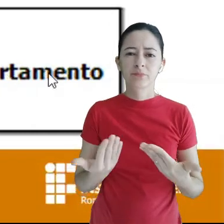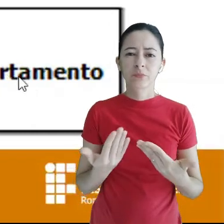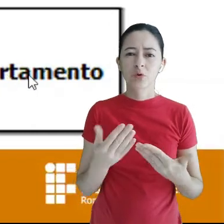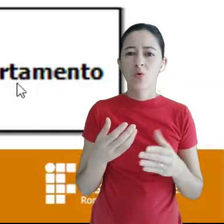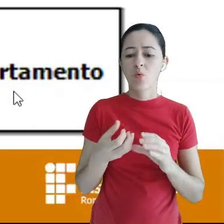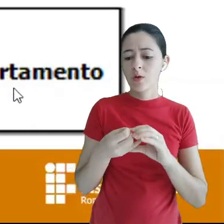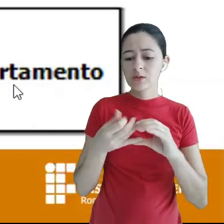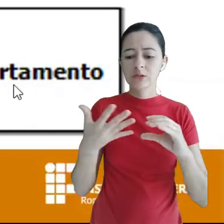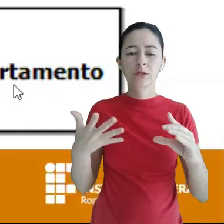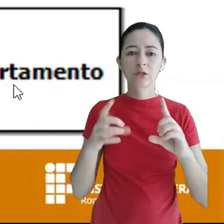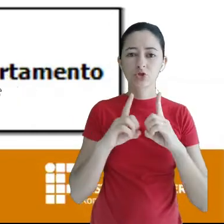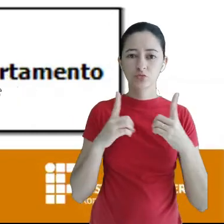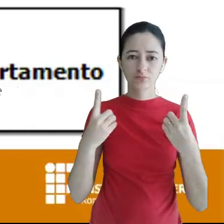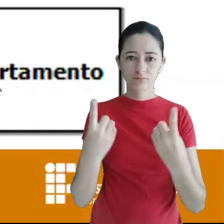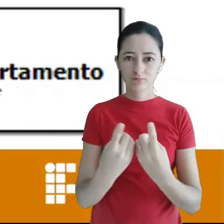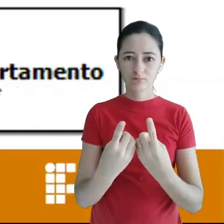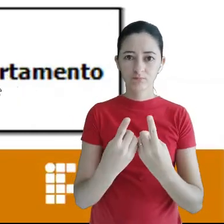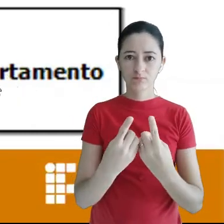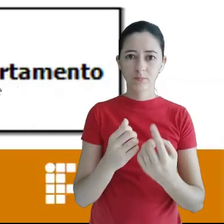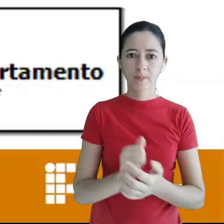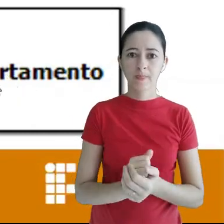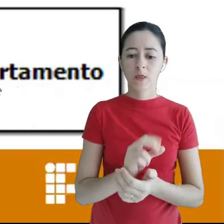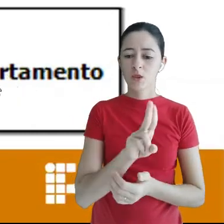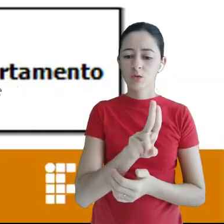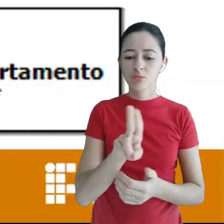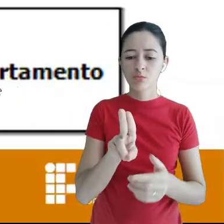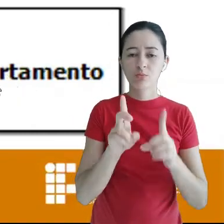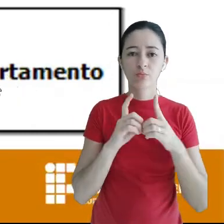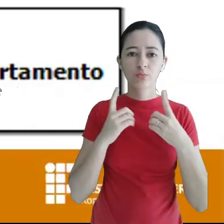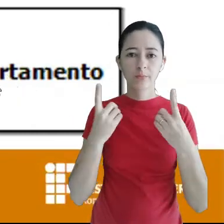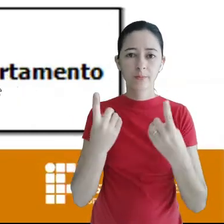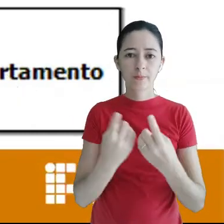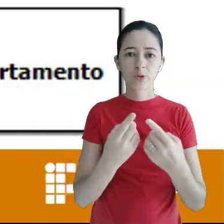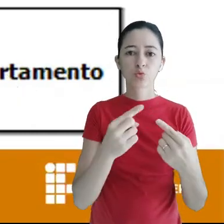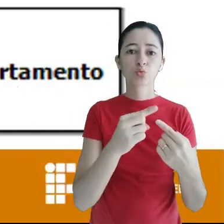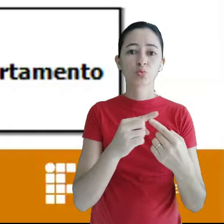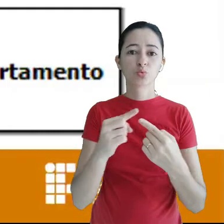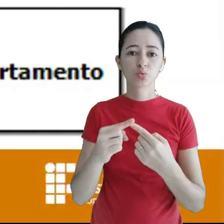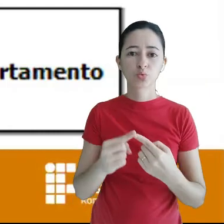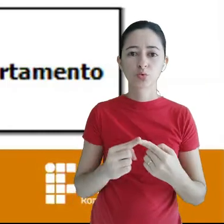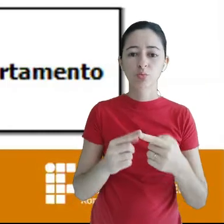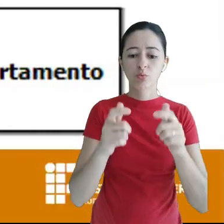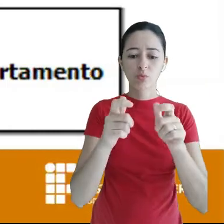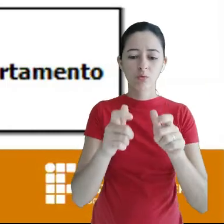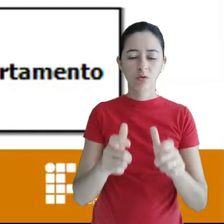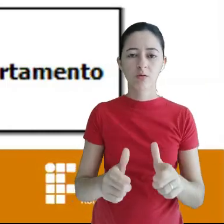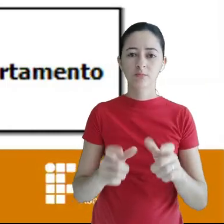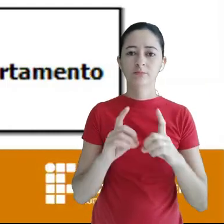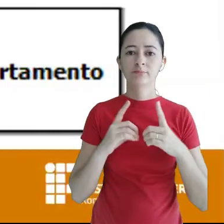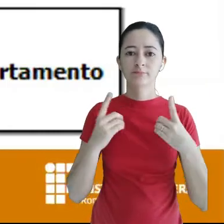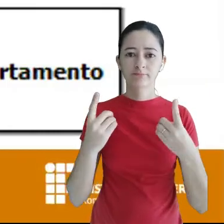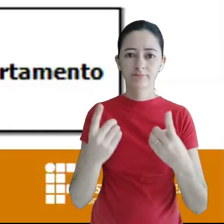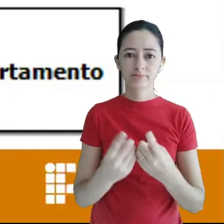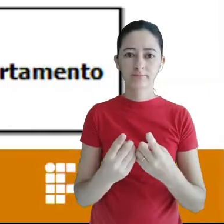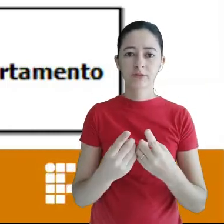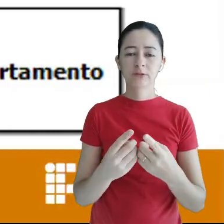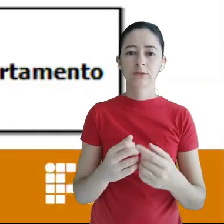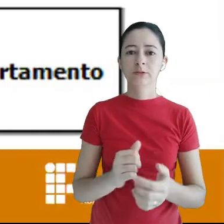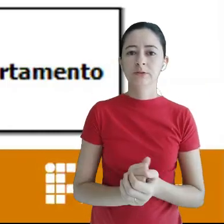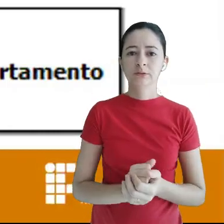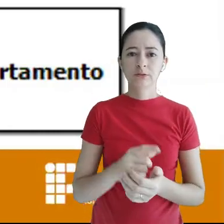Quais são as características de departamento? Nome do departamento, tipo do departamento, local do departamento.